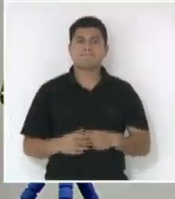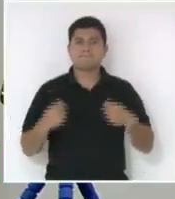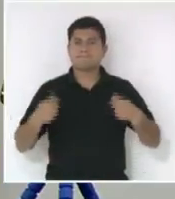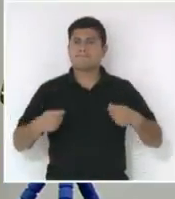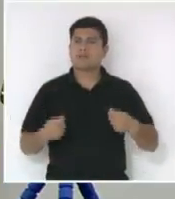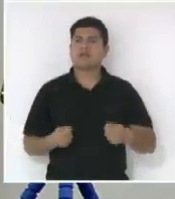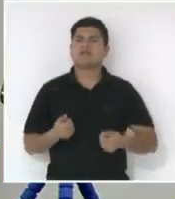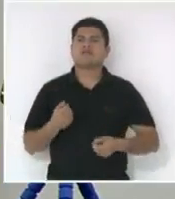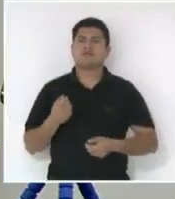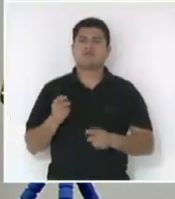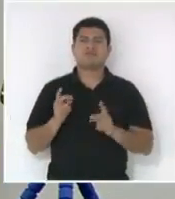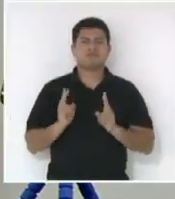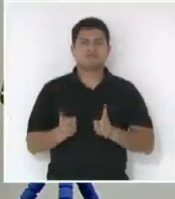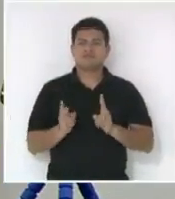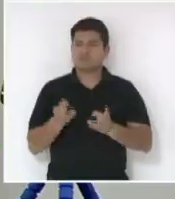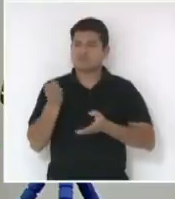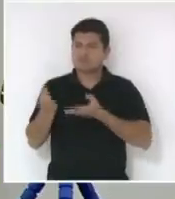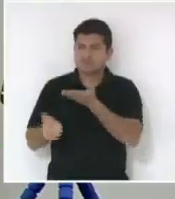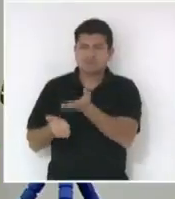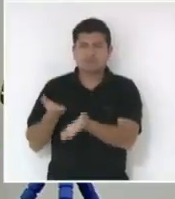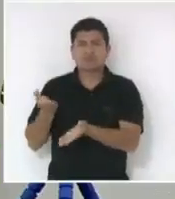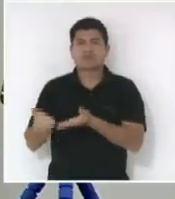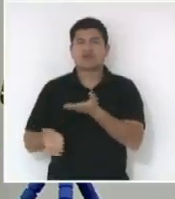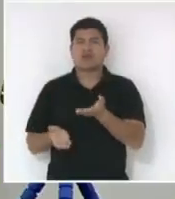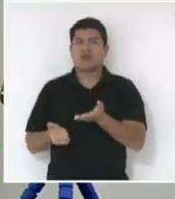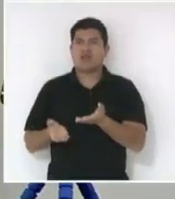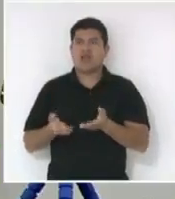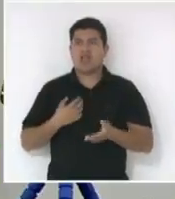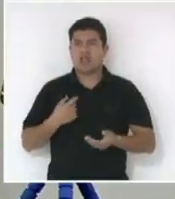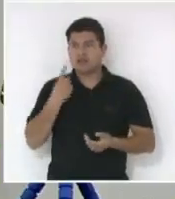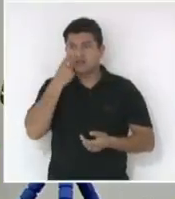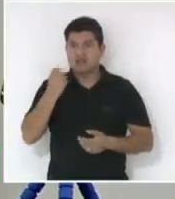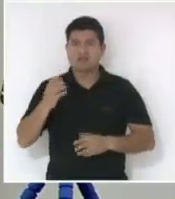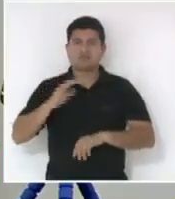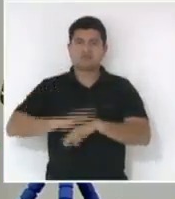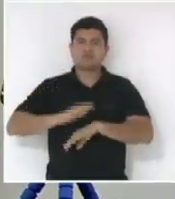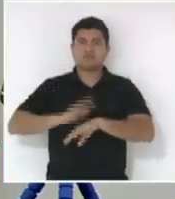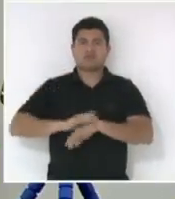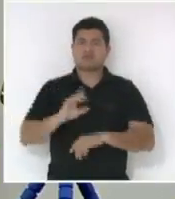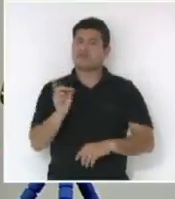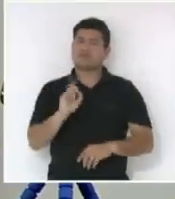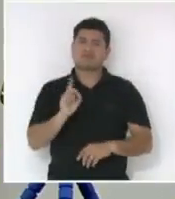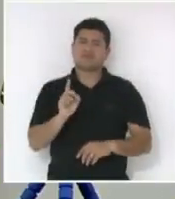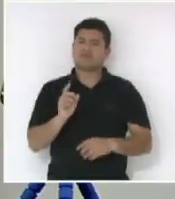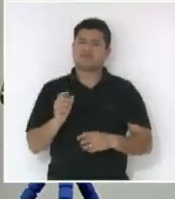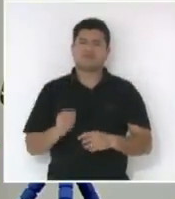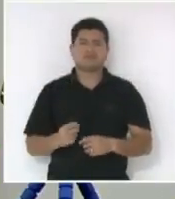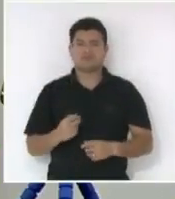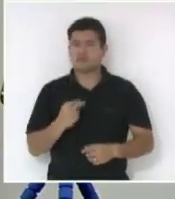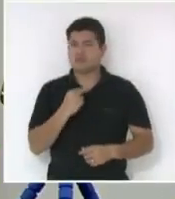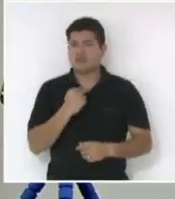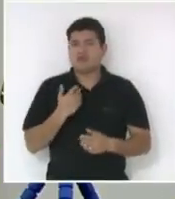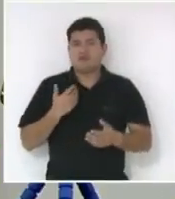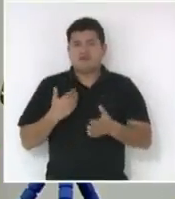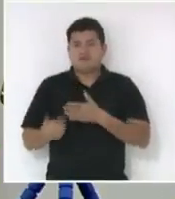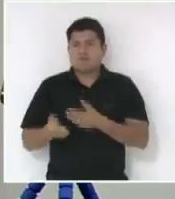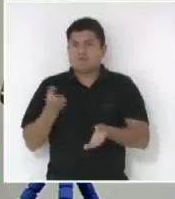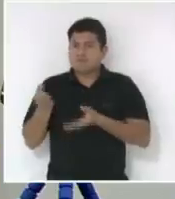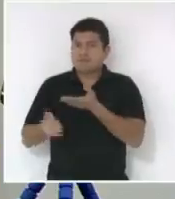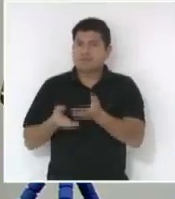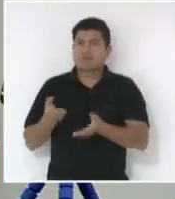praticado desprovido de qualquer interesse. À medida em que você constrói